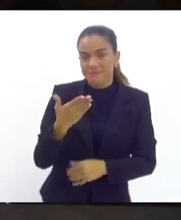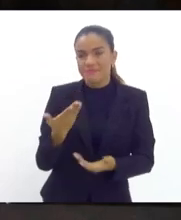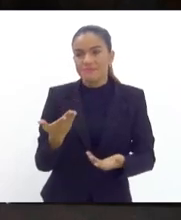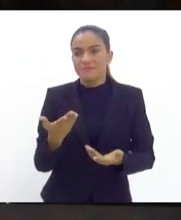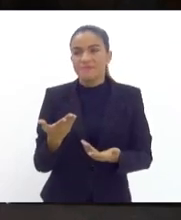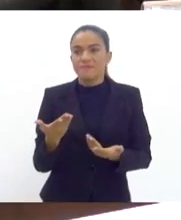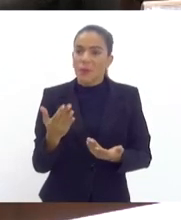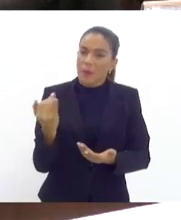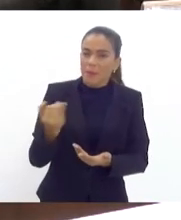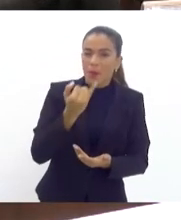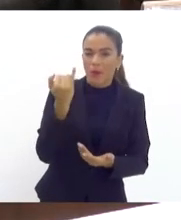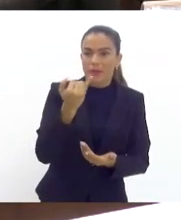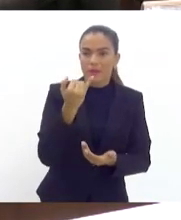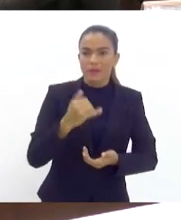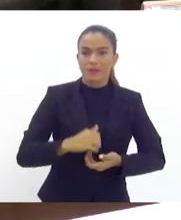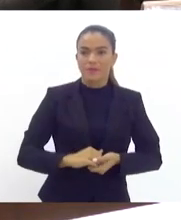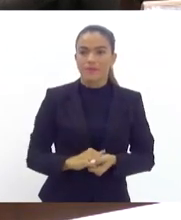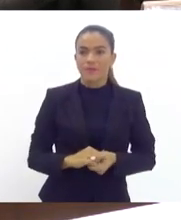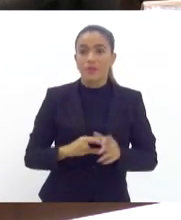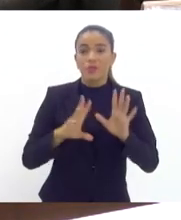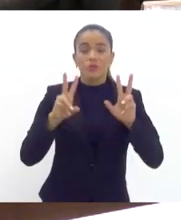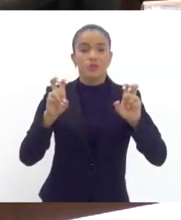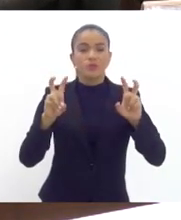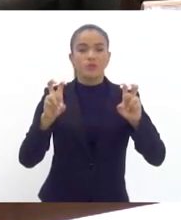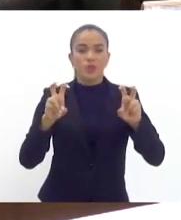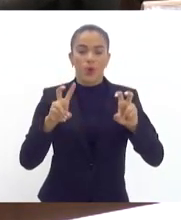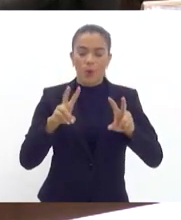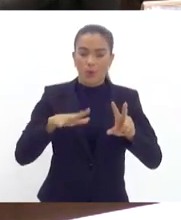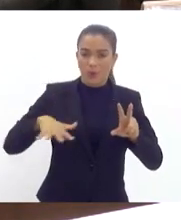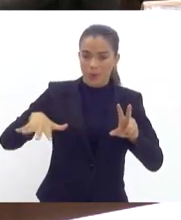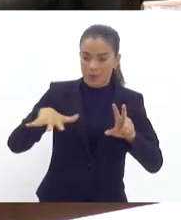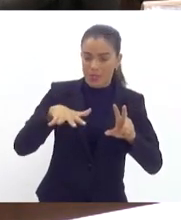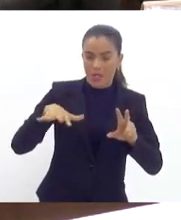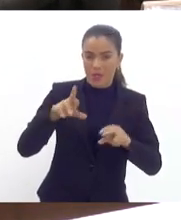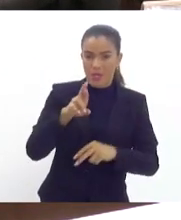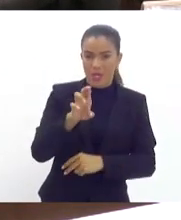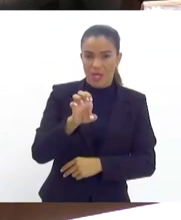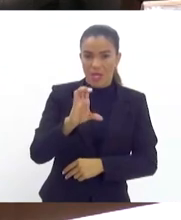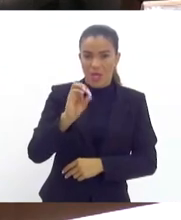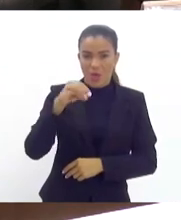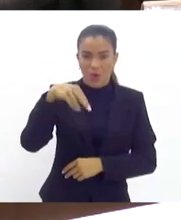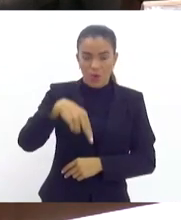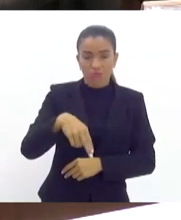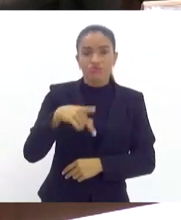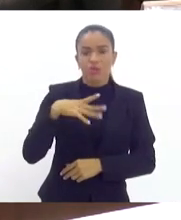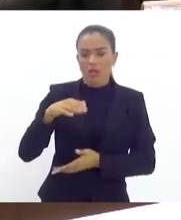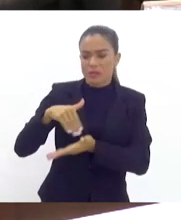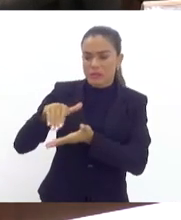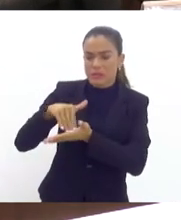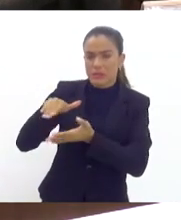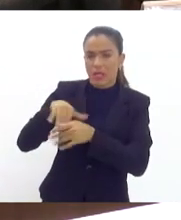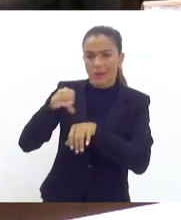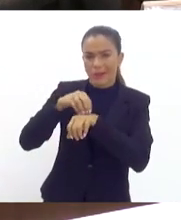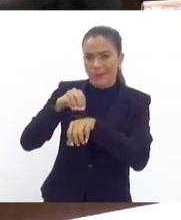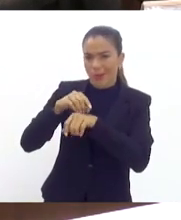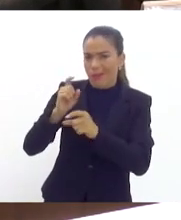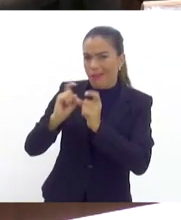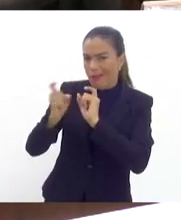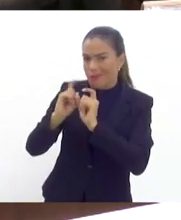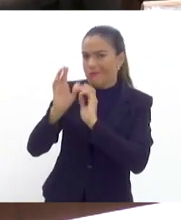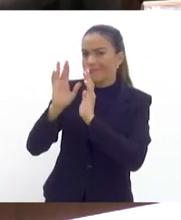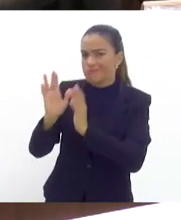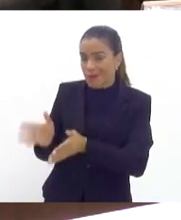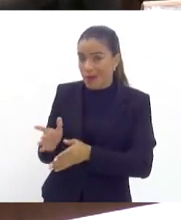a gente seguir nessa linha em relação aos terrenos do Recon já tive a reunião com o secretário de transporte acredito que